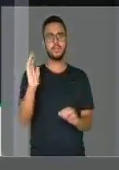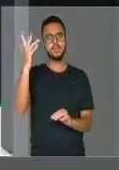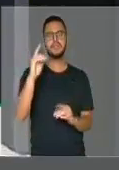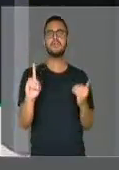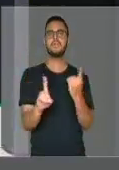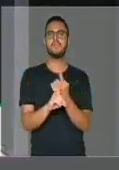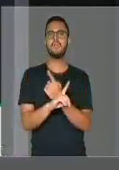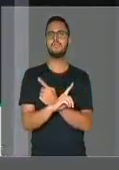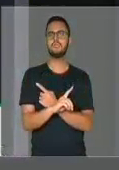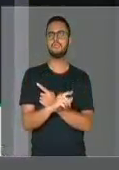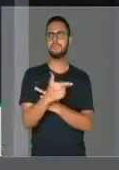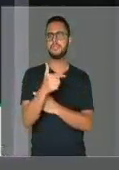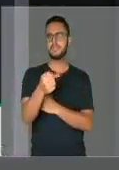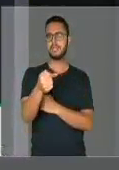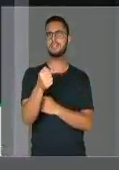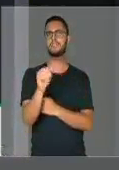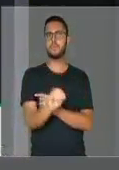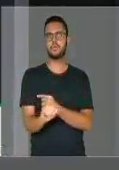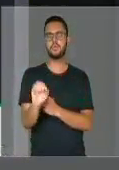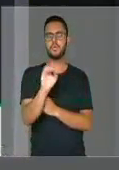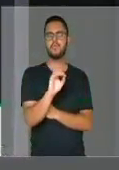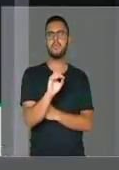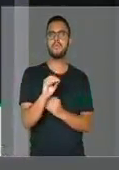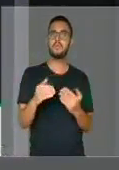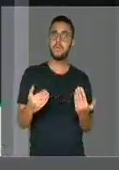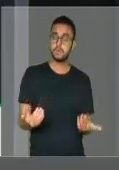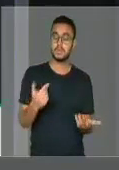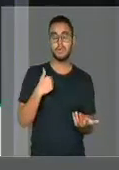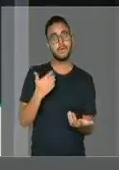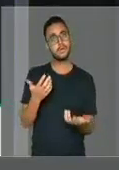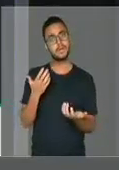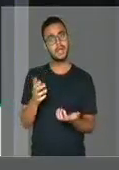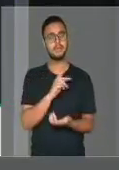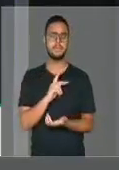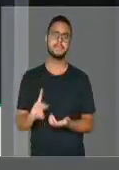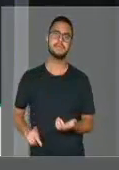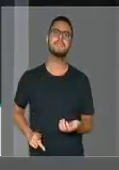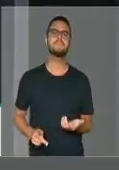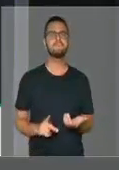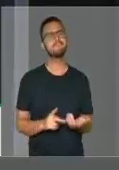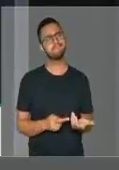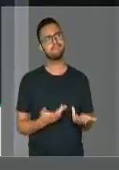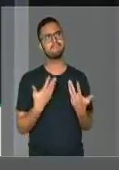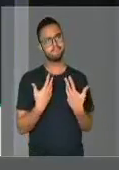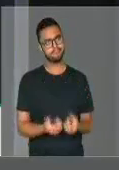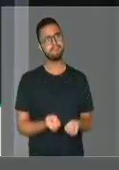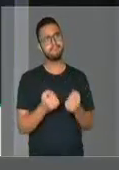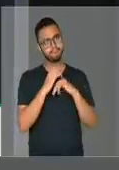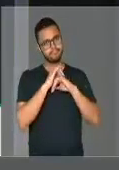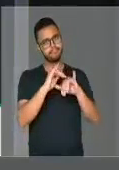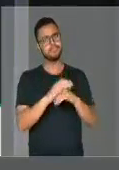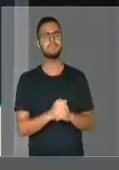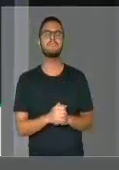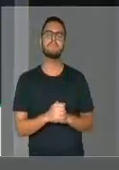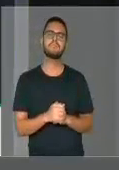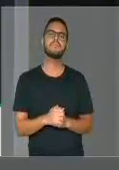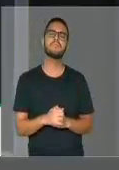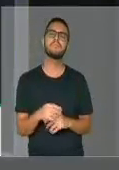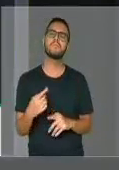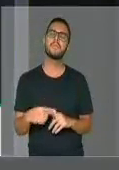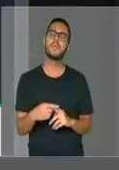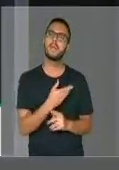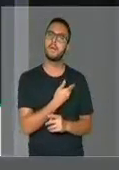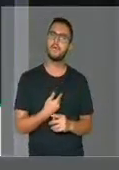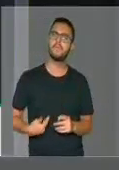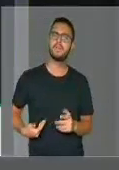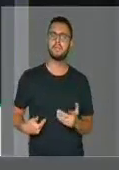27 de outubro. E eu quero, senhor presidente, fazer um reconhecimento. O governador que,